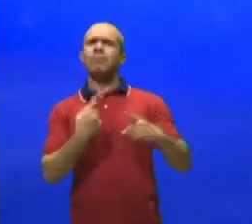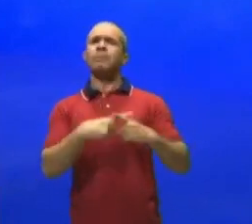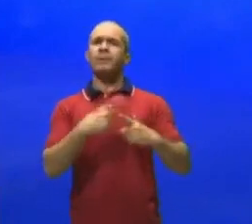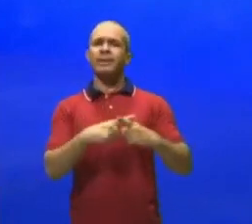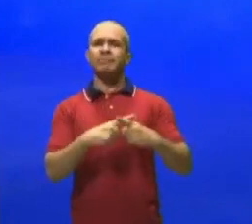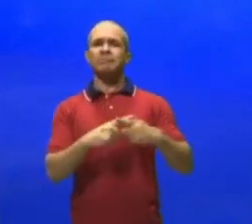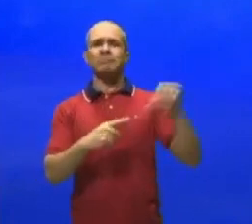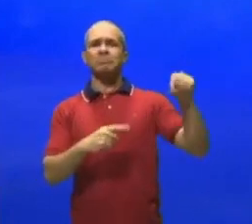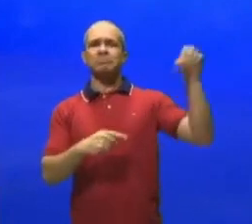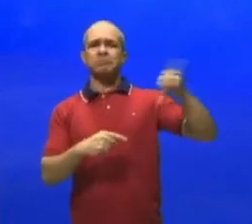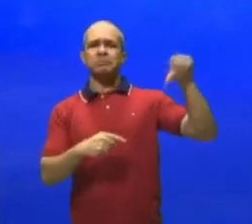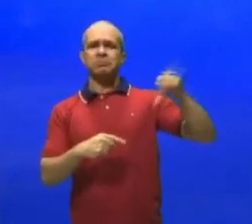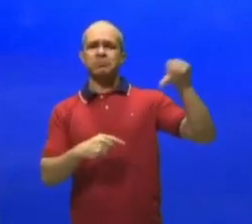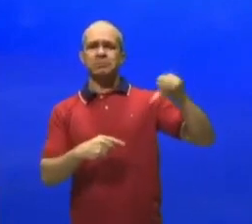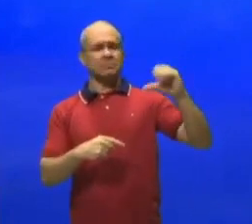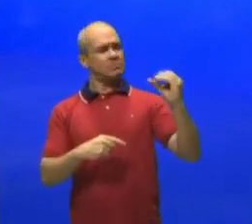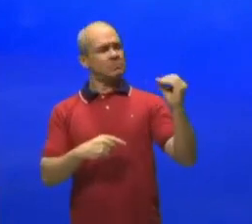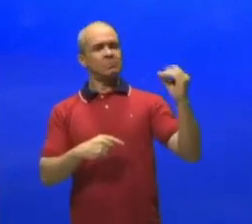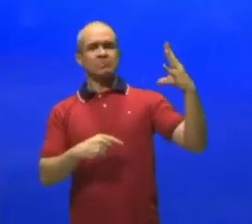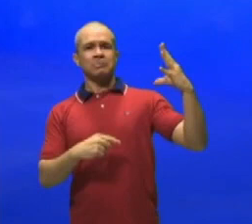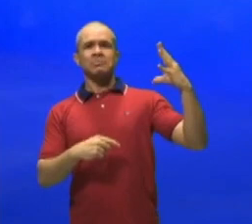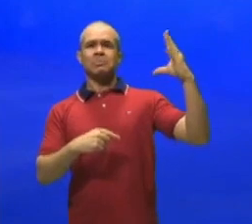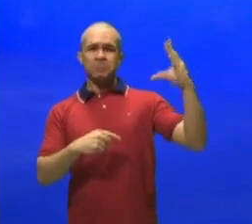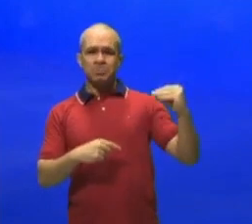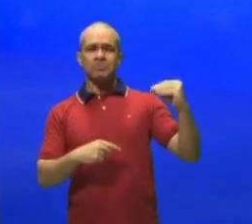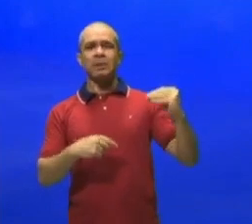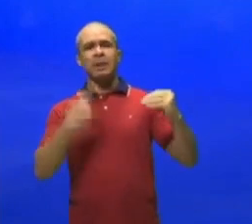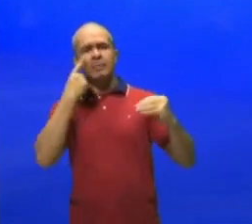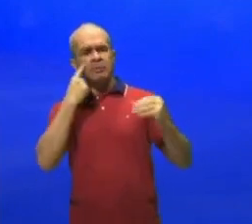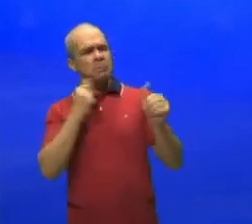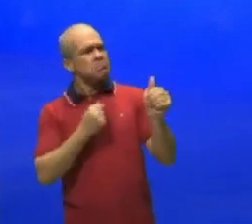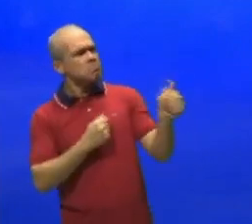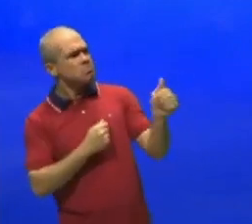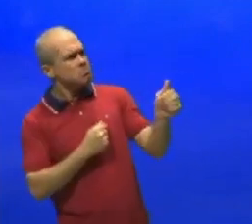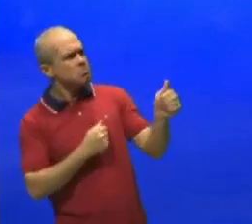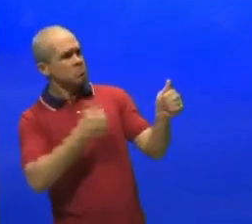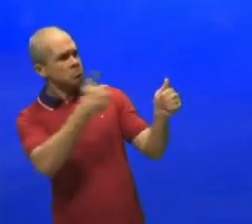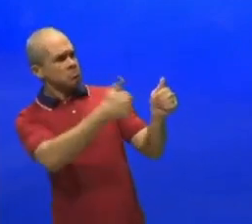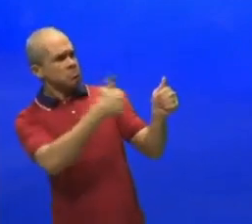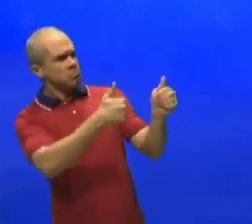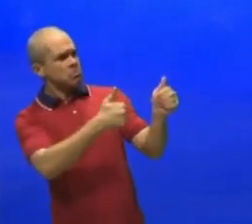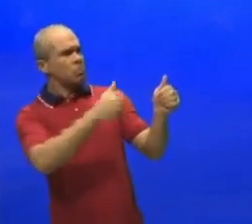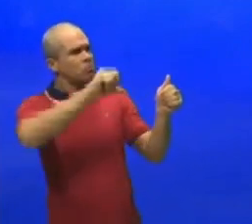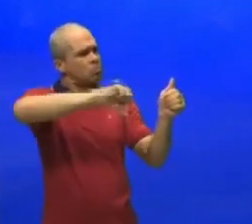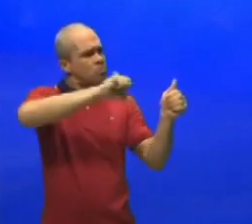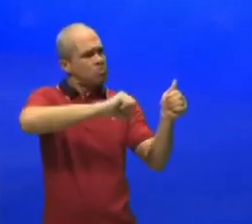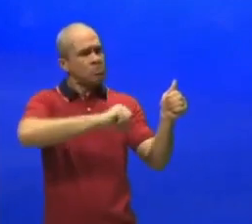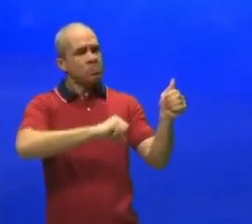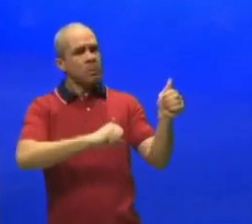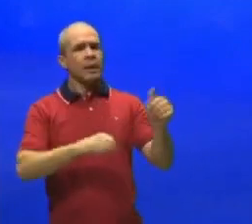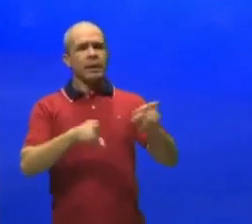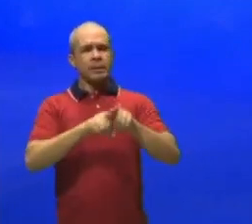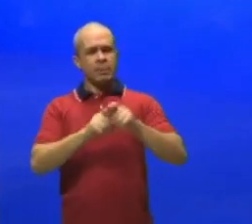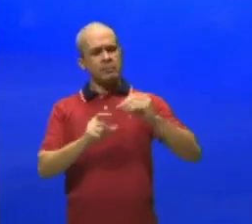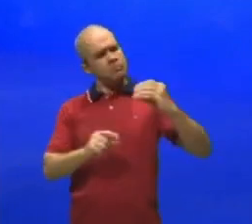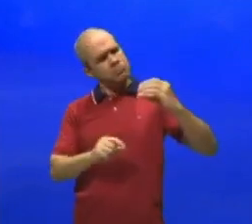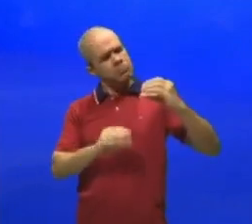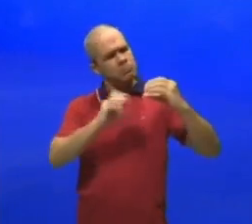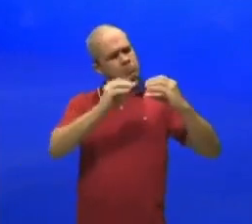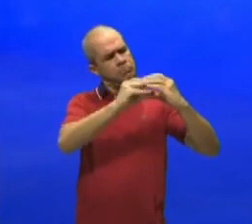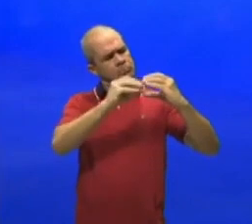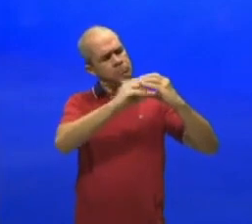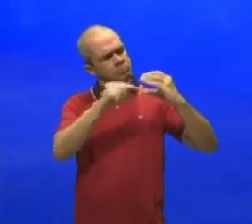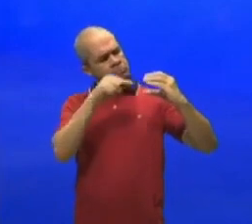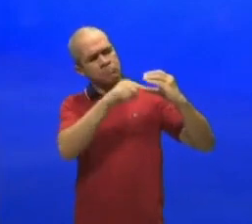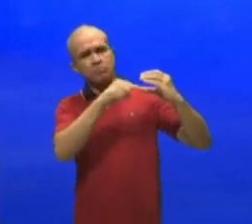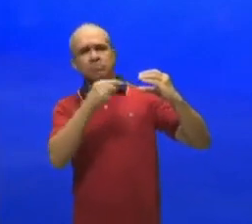ela queimou. Eu posso fazer duas coisas. Verifico o interruptor para ver se está com mau contato e o disjuntor para ver se está com mau contato.